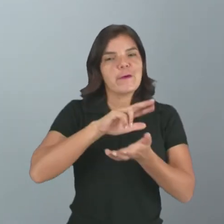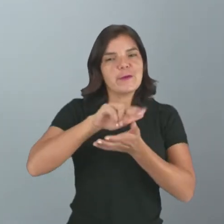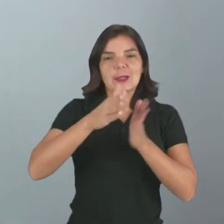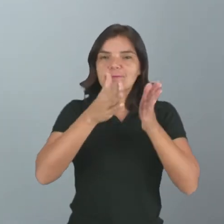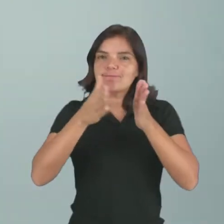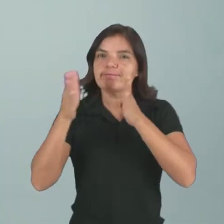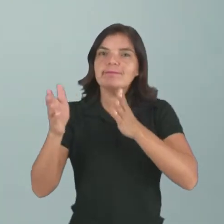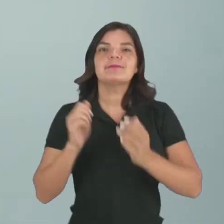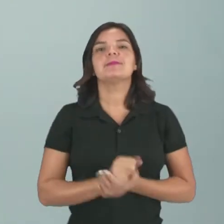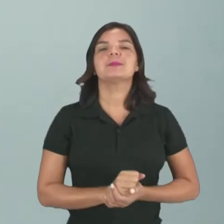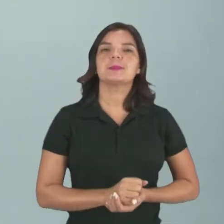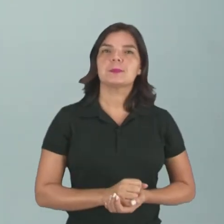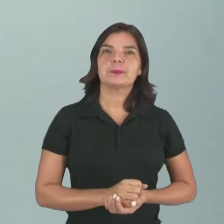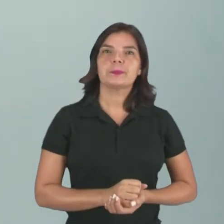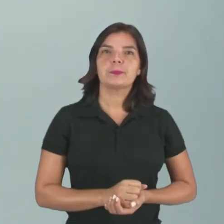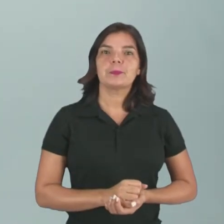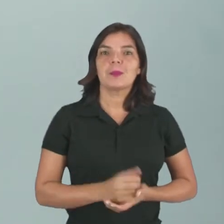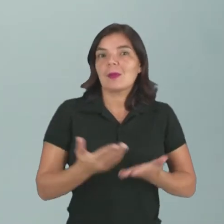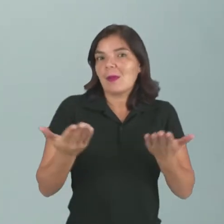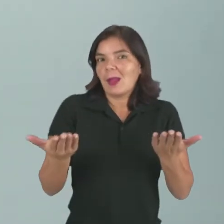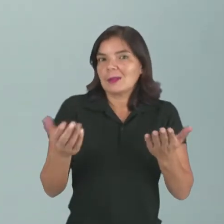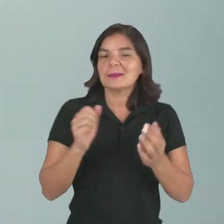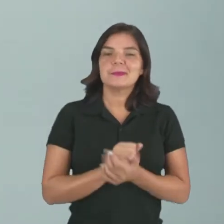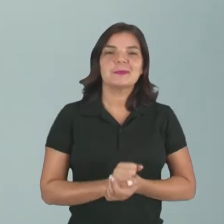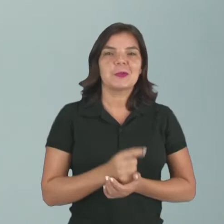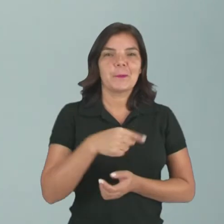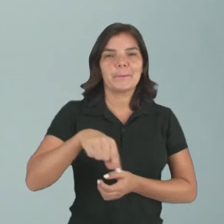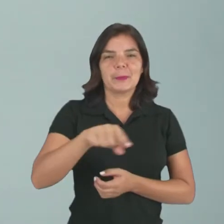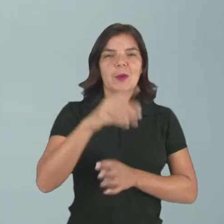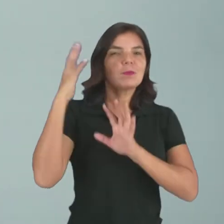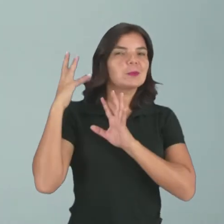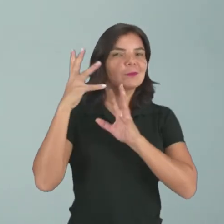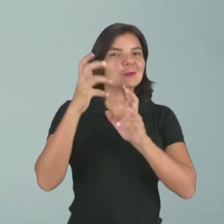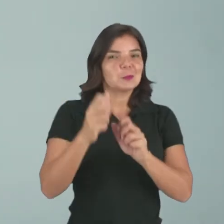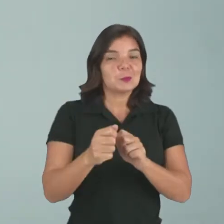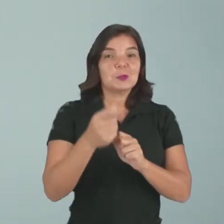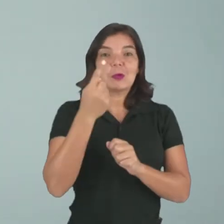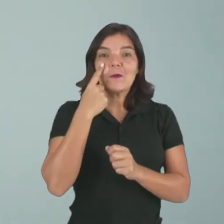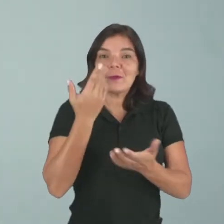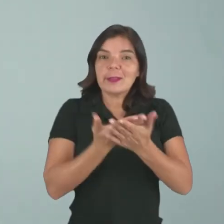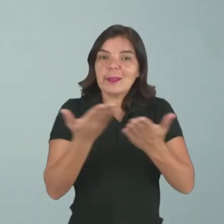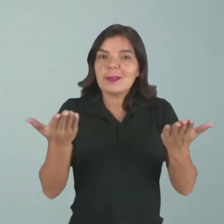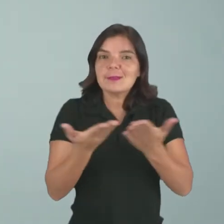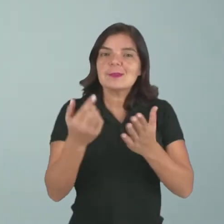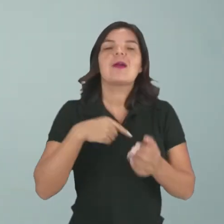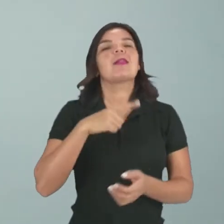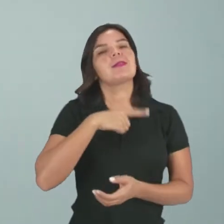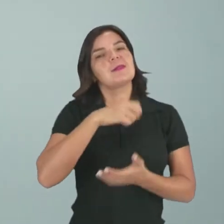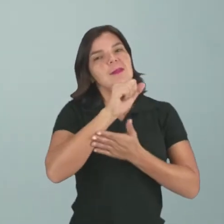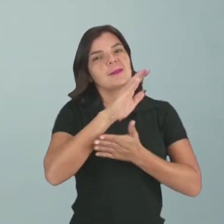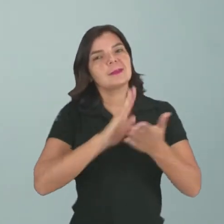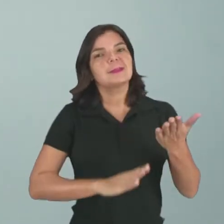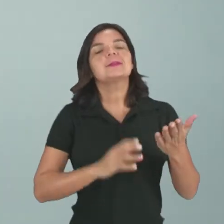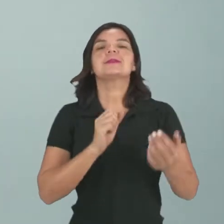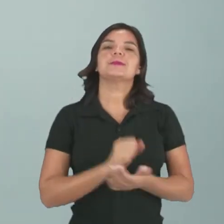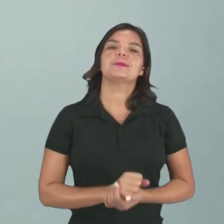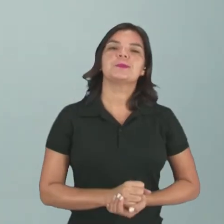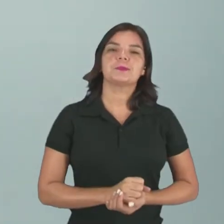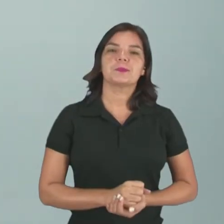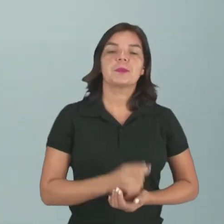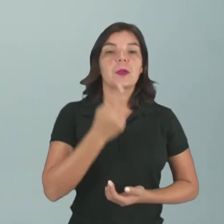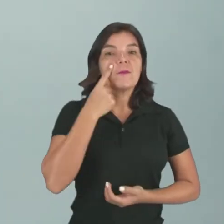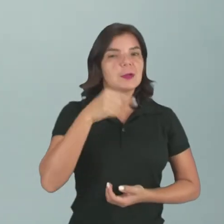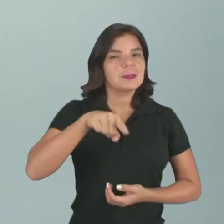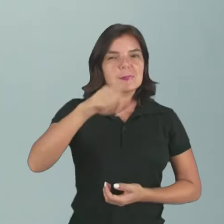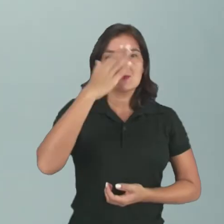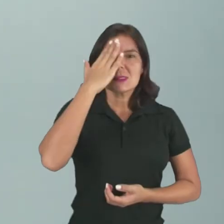fases. E aí, para a gente revisar um pouquinho do que a gente viu na aula de hoje, a gente tem as nossas questões do exercitando. Vamos ver se